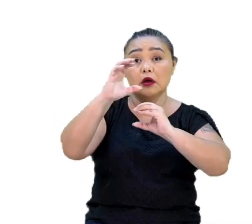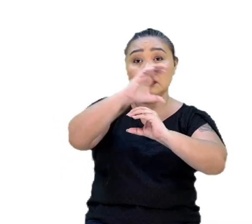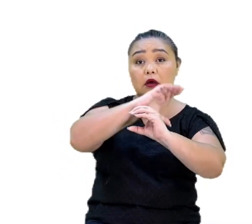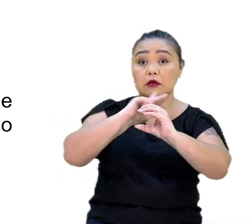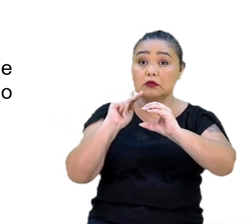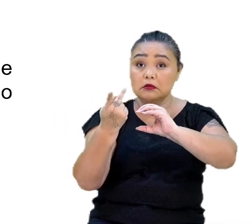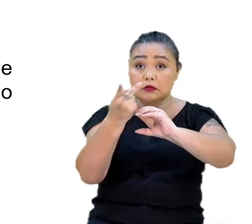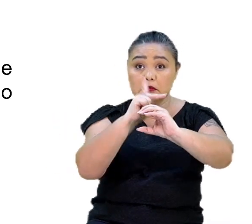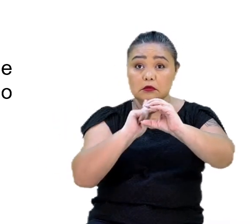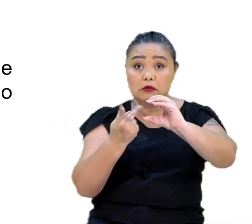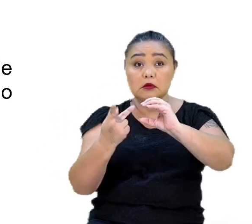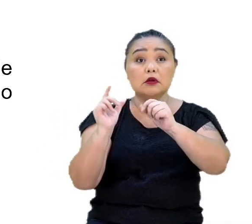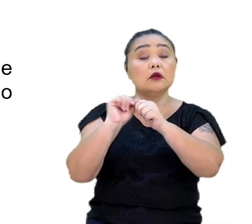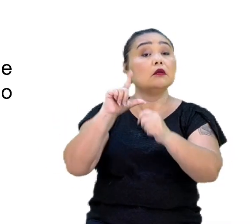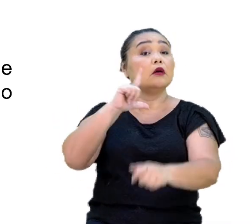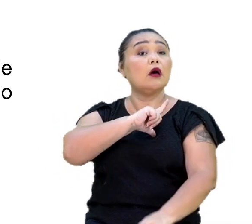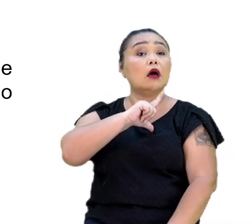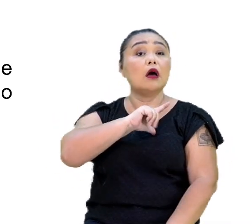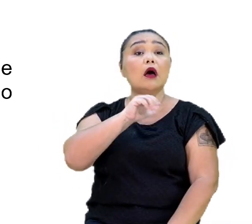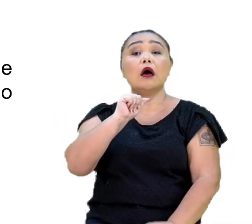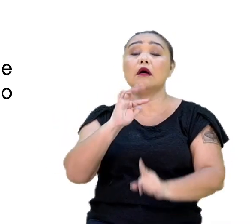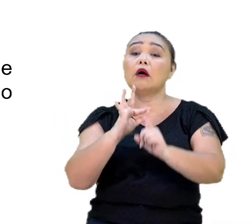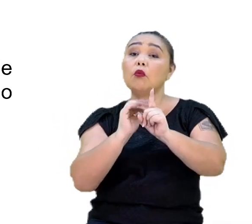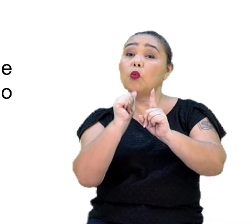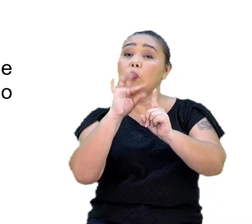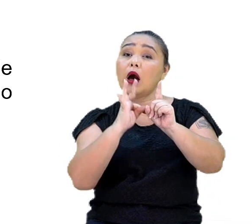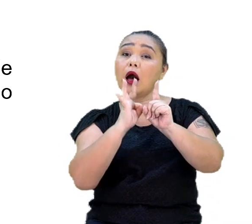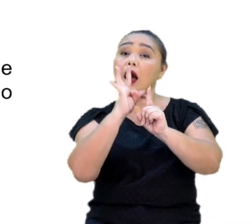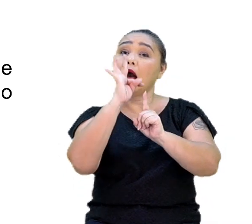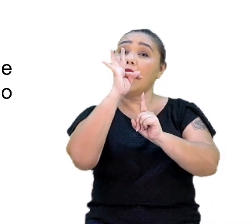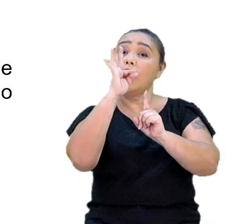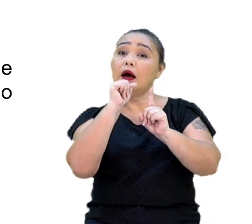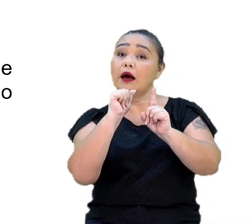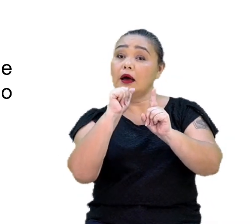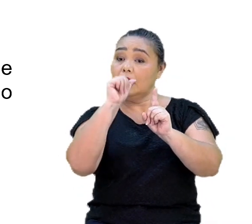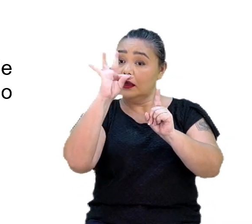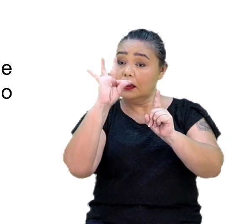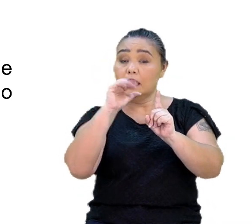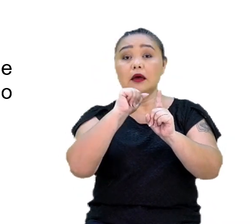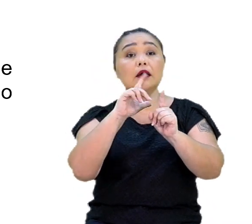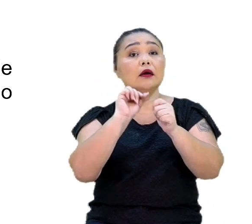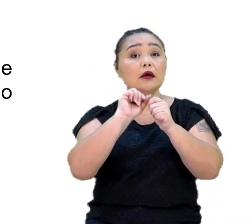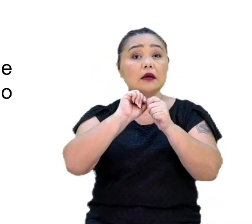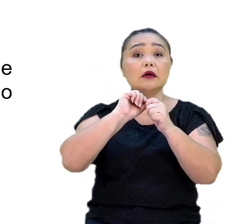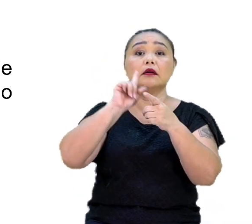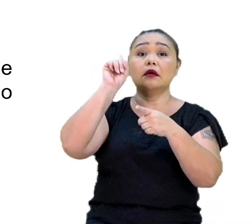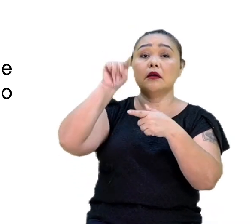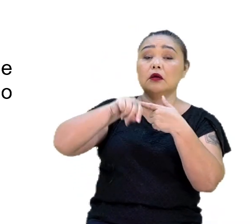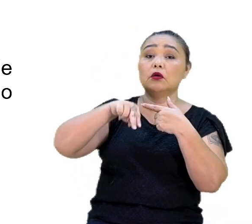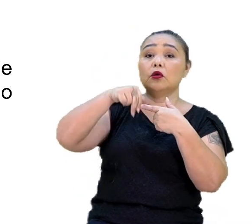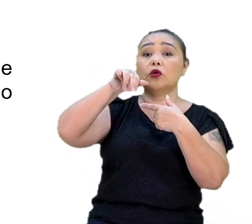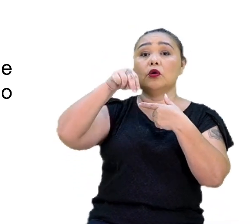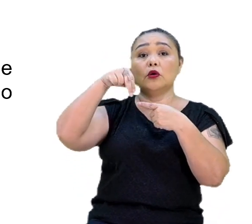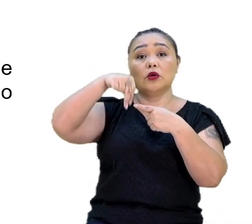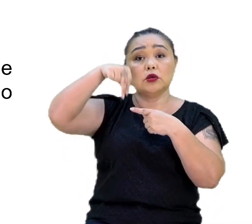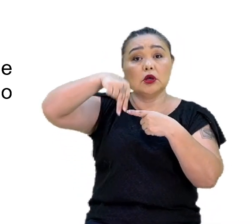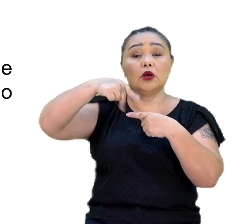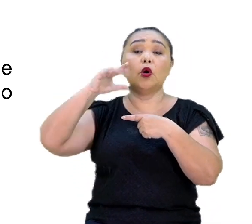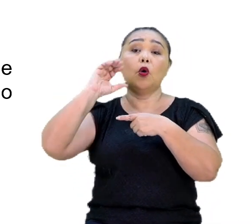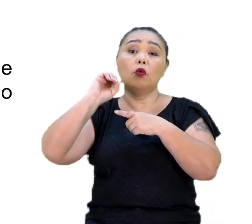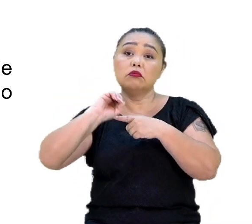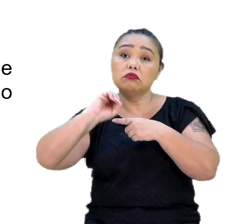hidrogênio. A gente tem o ar atmosférico, que é uma mistura formada por gases de nitrogênio,